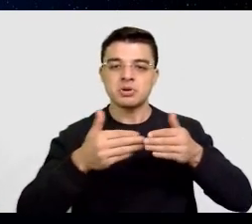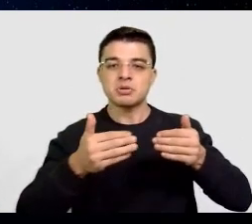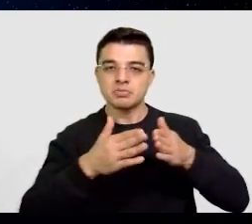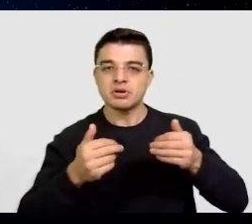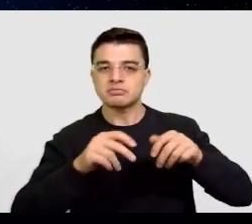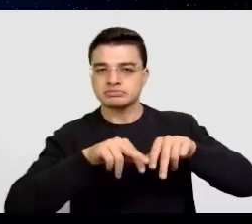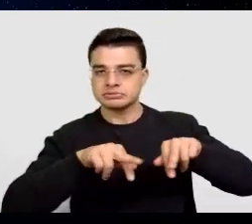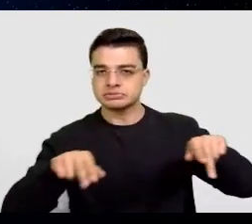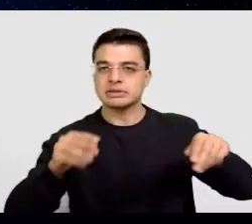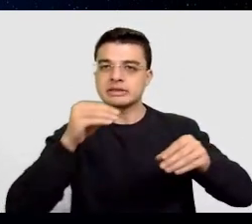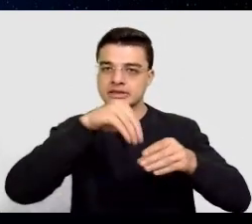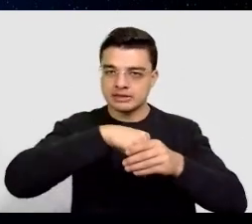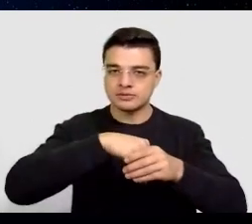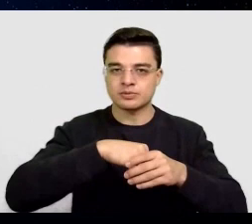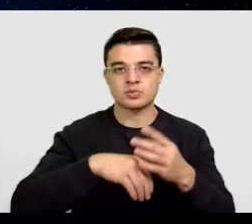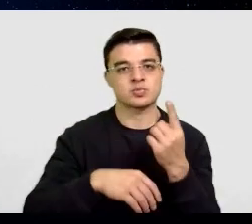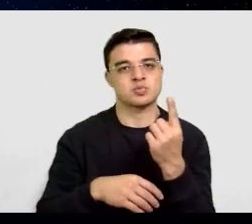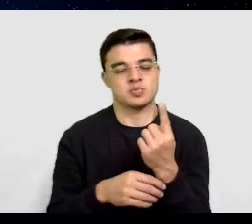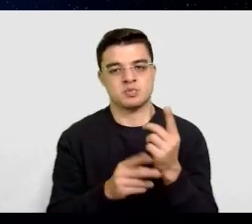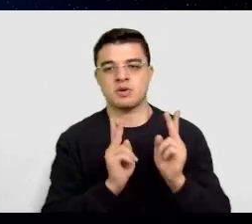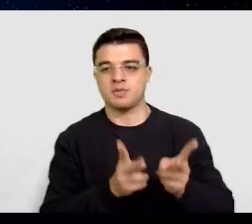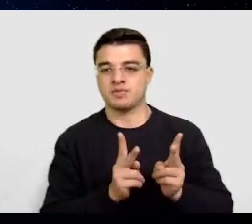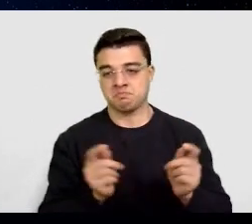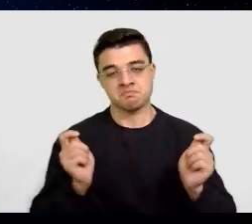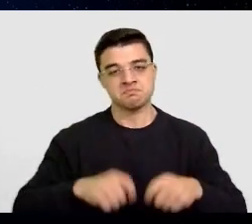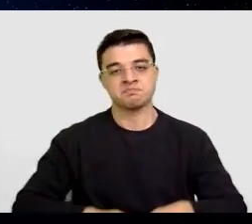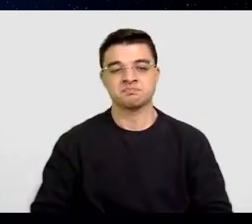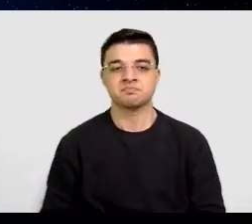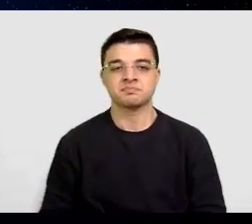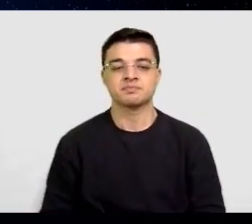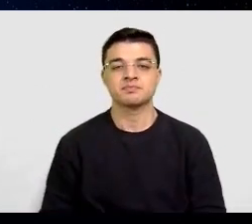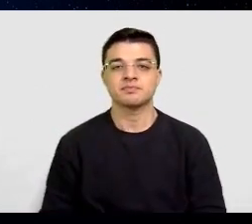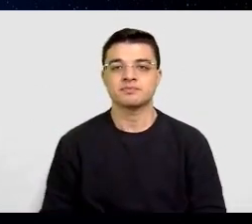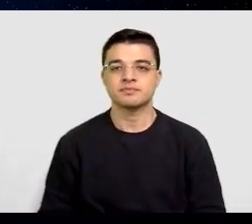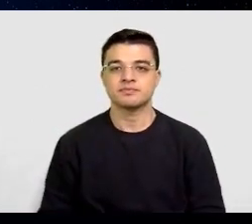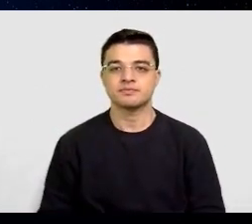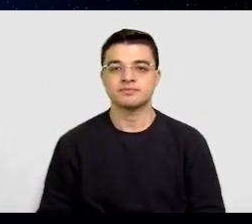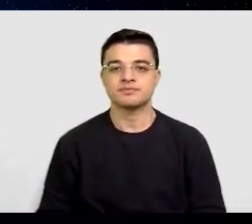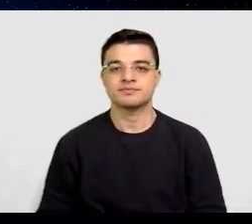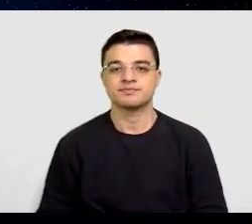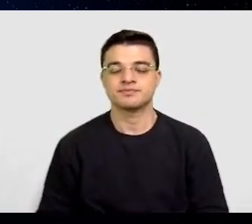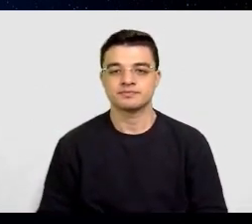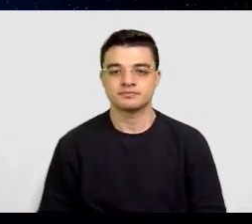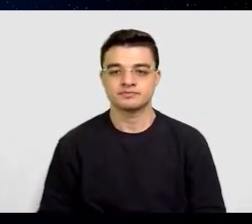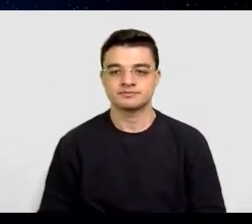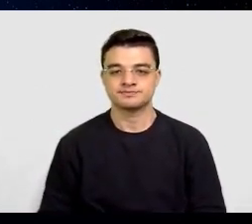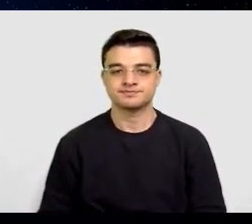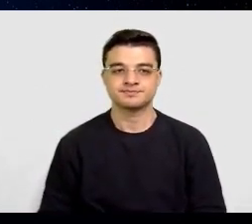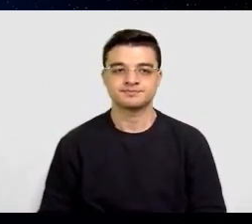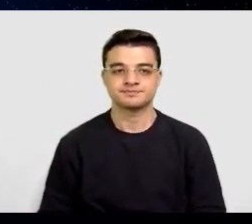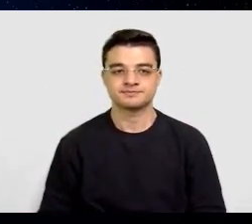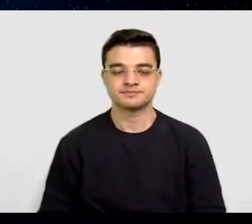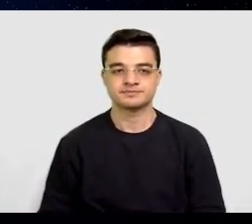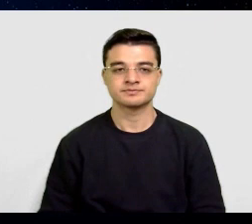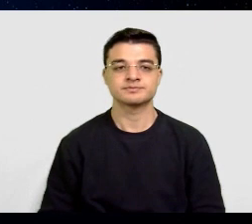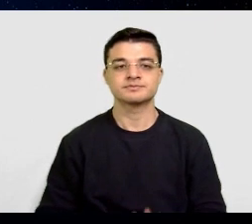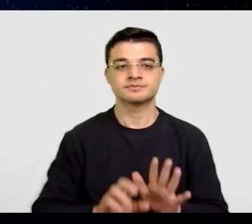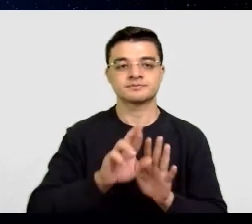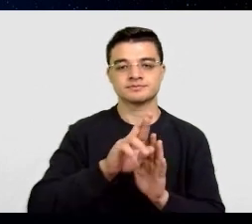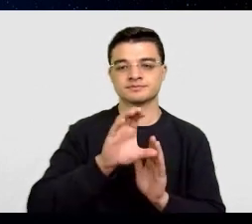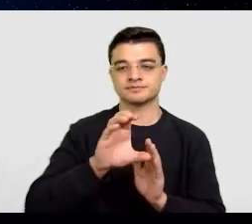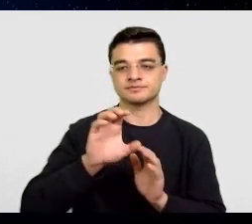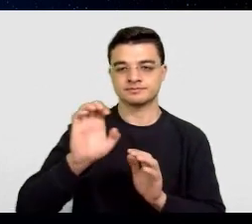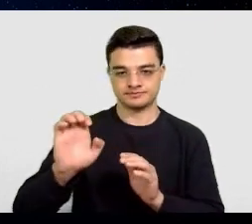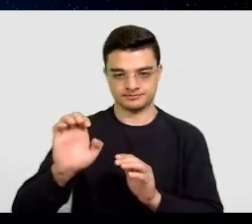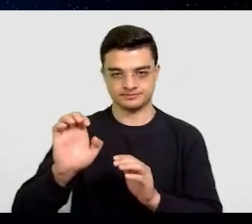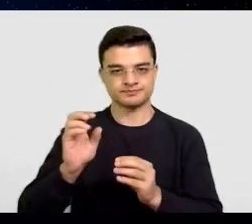requisição. Ok, bom, mas eu preciso chegar na RCE, né? E como que seria a